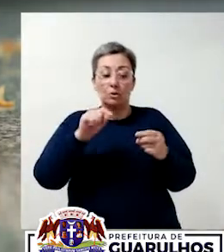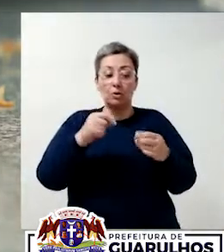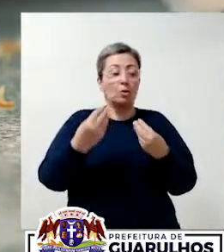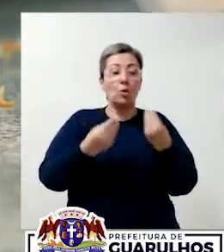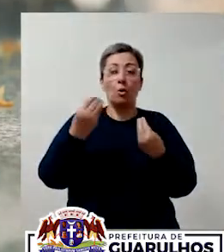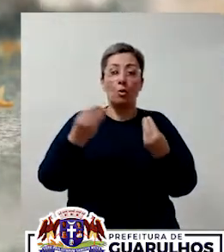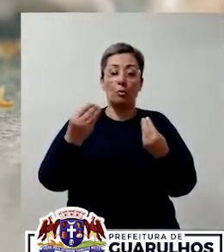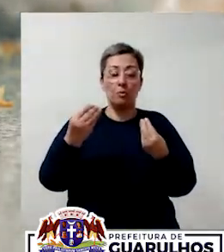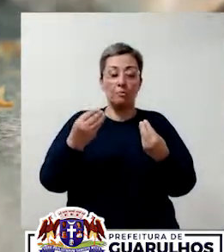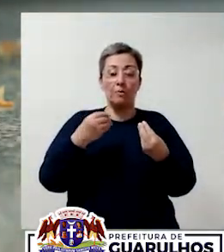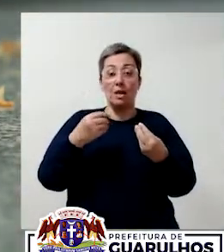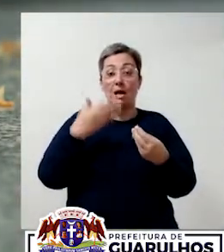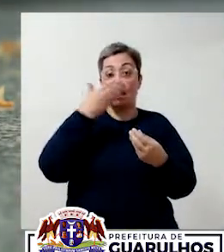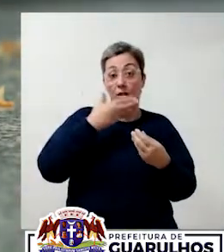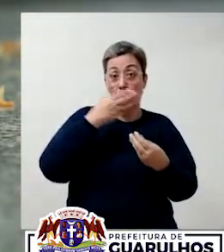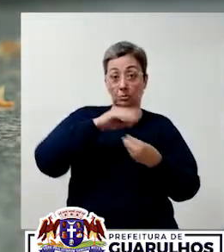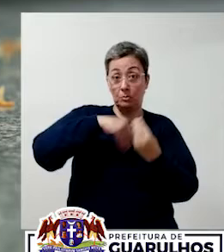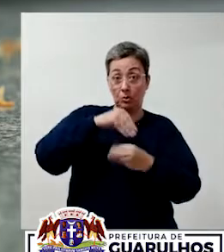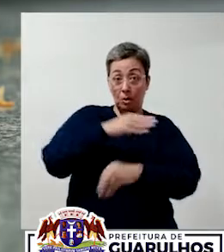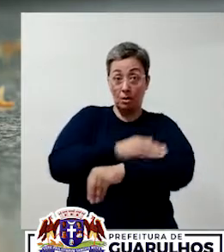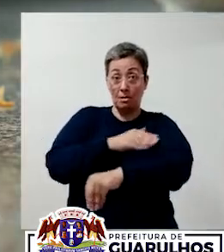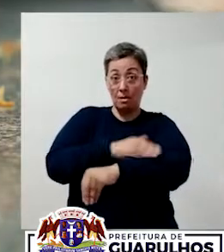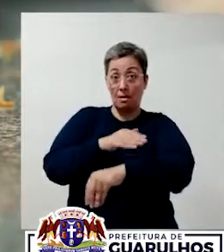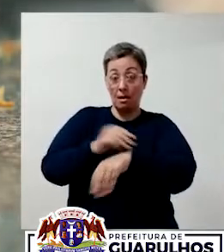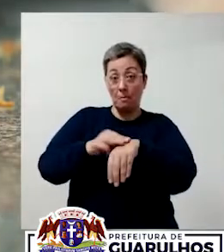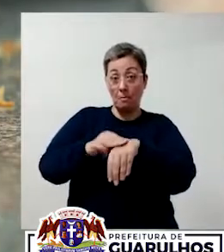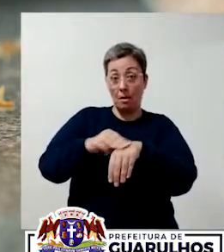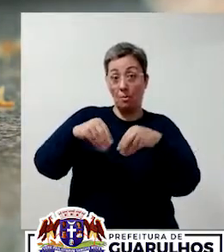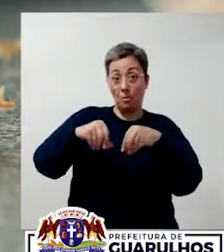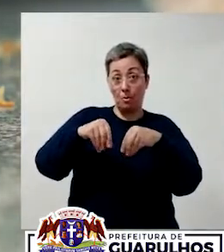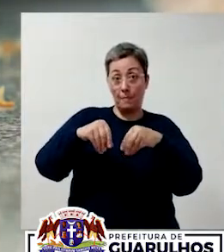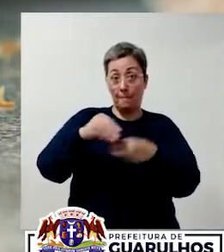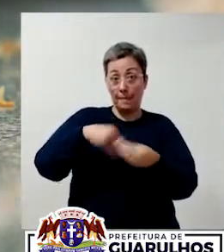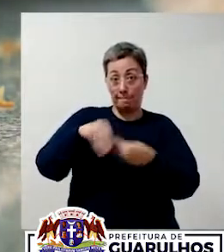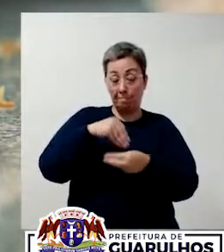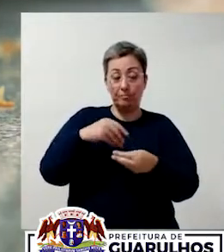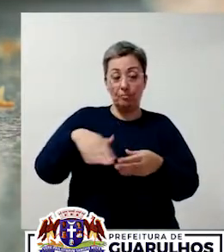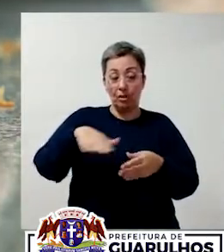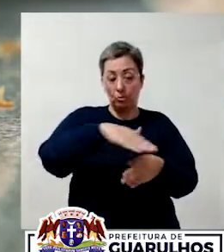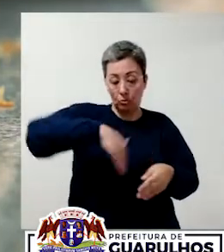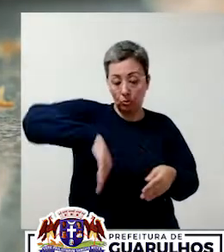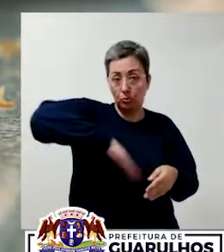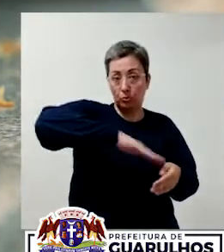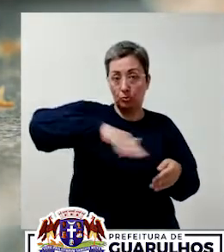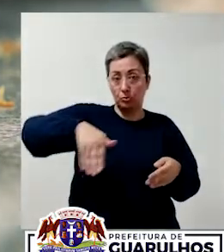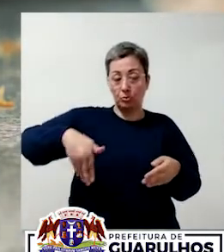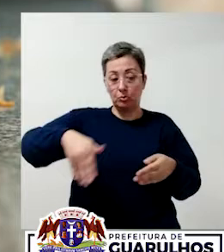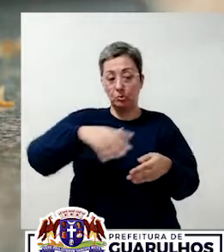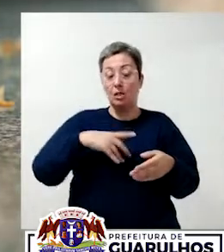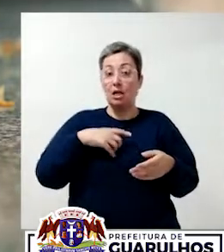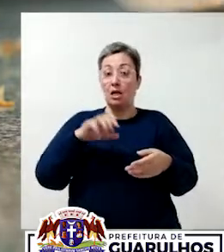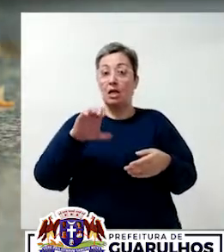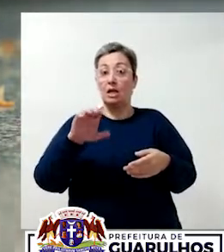Agora aqui nesse processo aqui, ela está aromatizando esse bolo. Como que é feito esse processo? Um pouco de açúcar, um pouco de